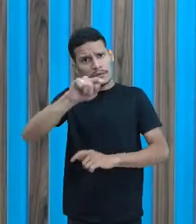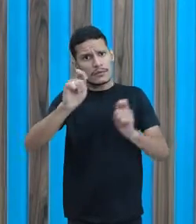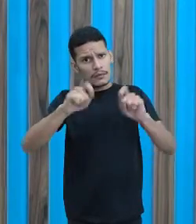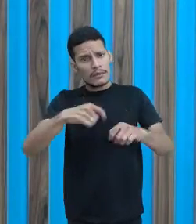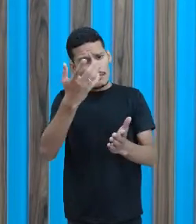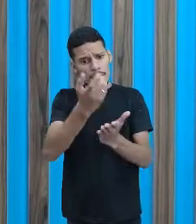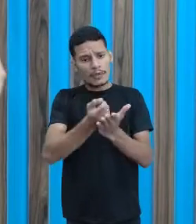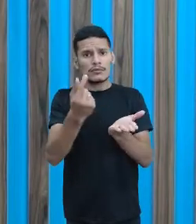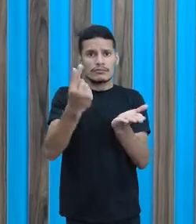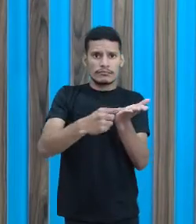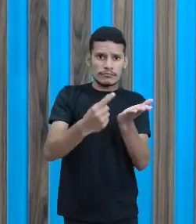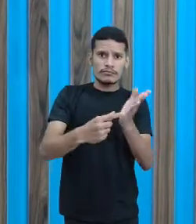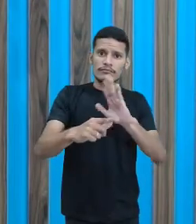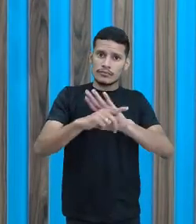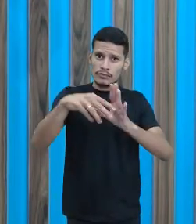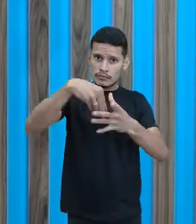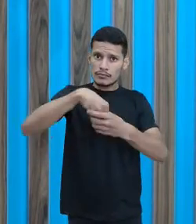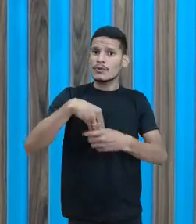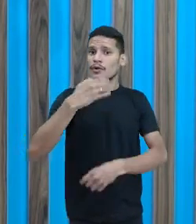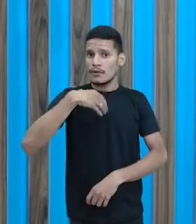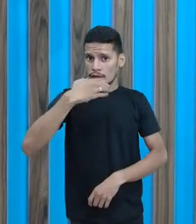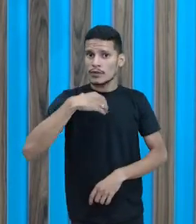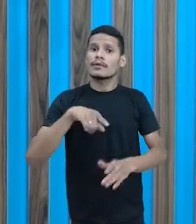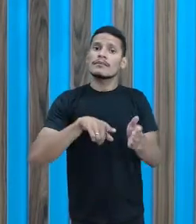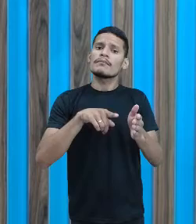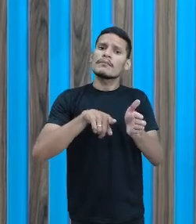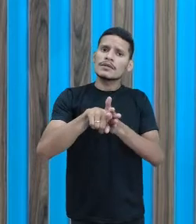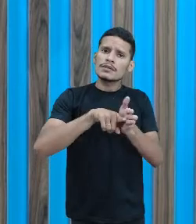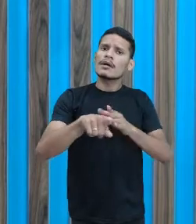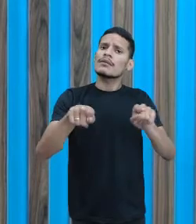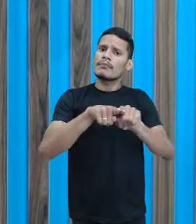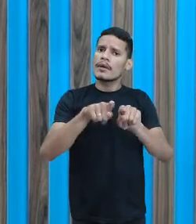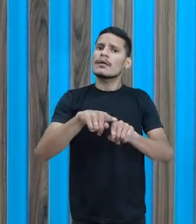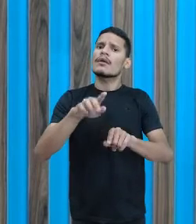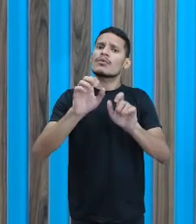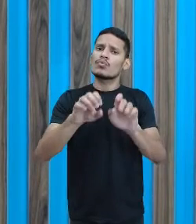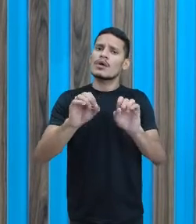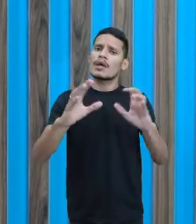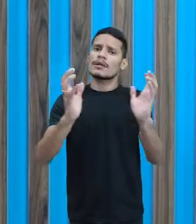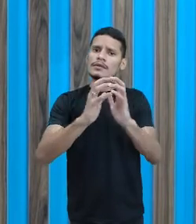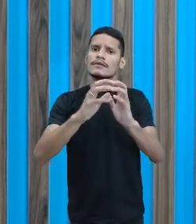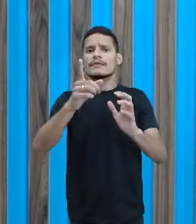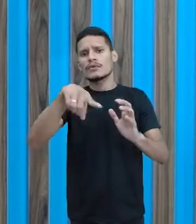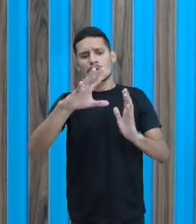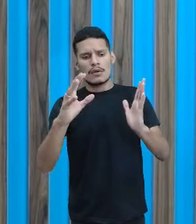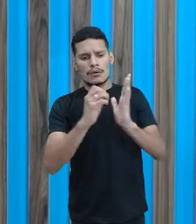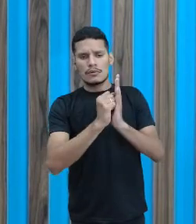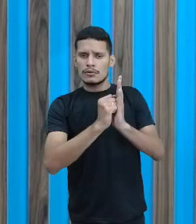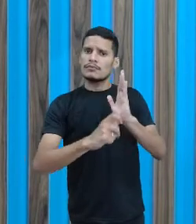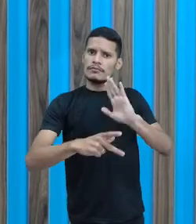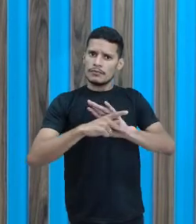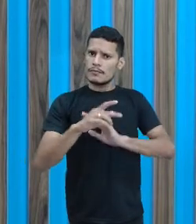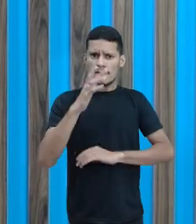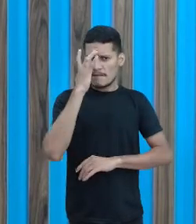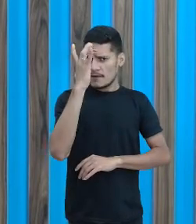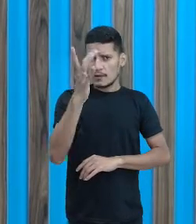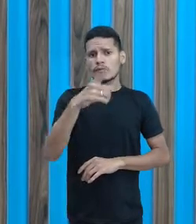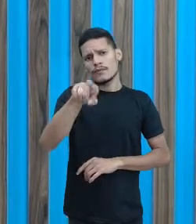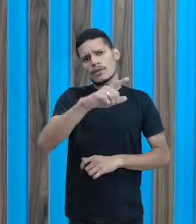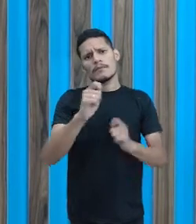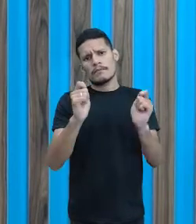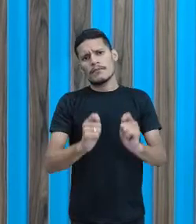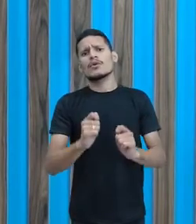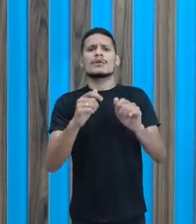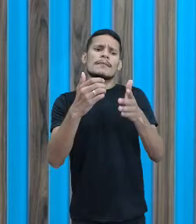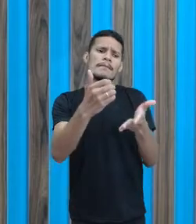ir direto lá na loja de aplicativo, procurar Educa Recife, aí você vai se cadastrar, é muito fácil, né? E aí você pede ajuda ao